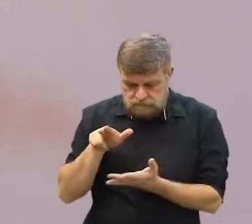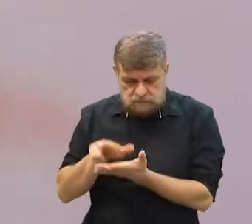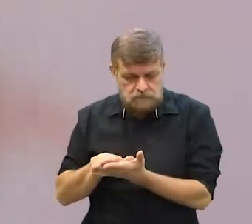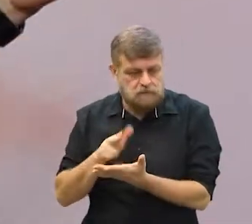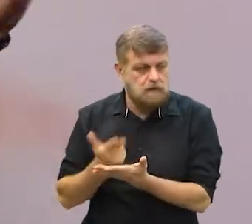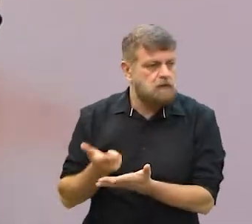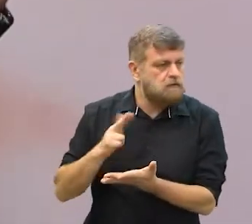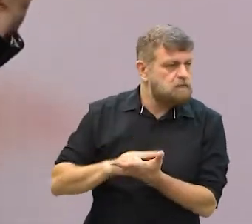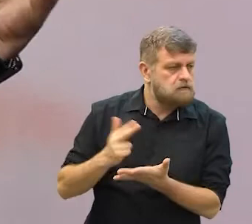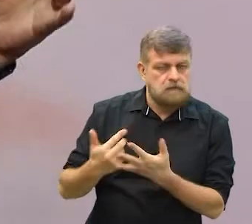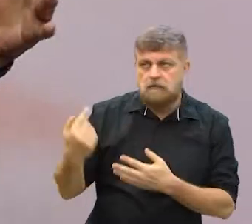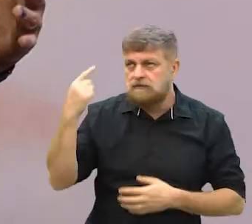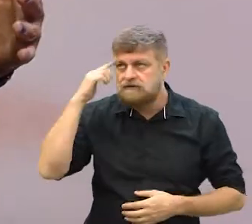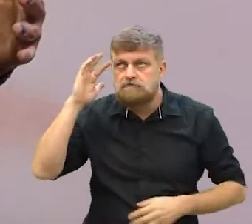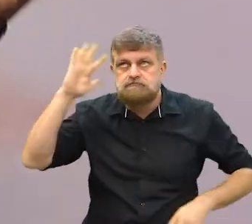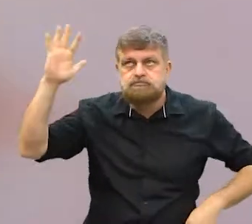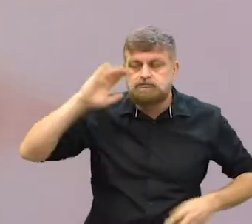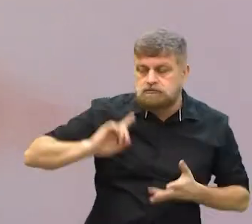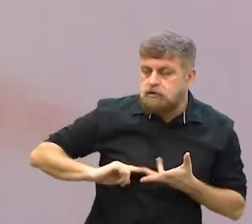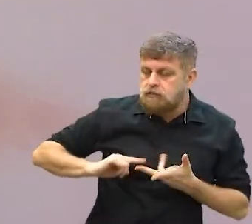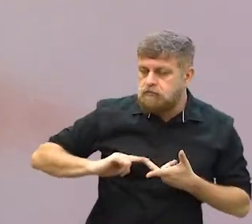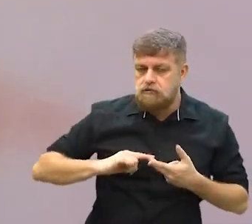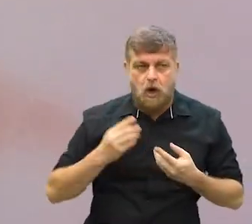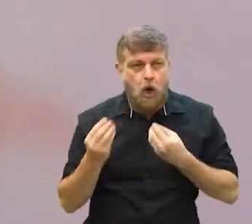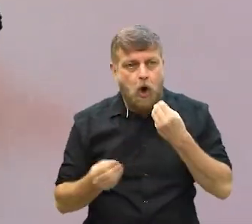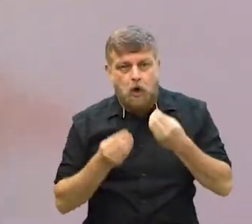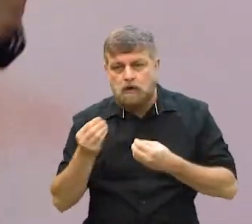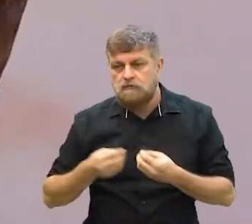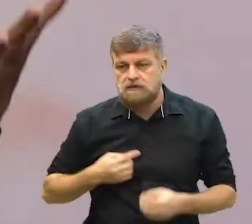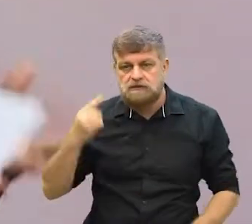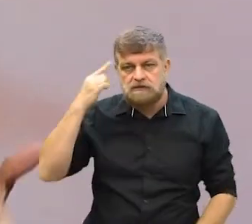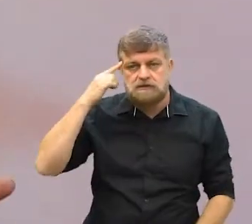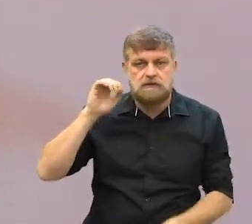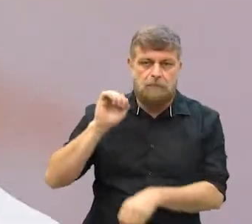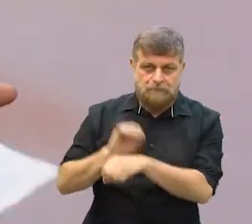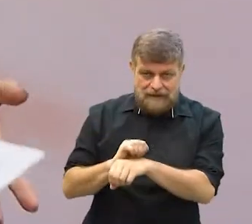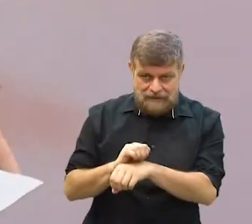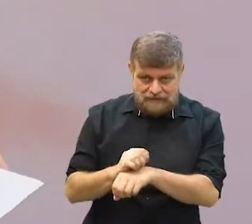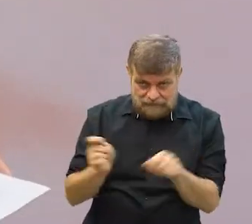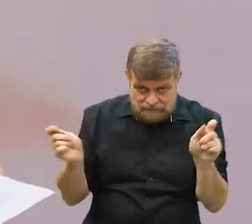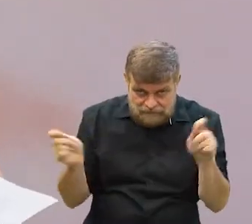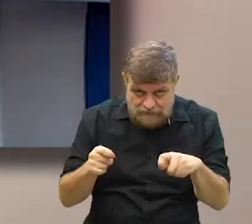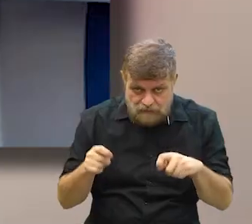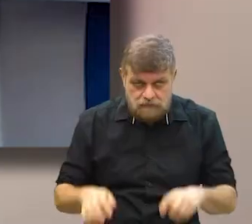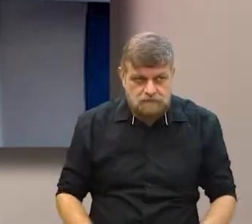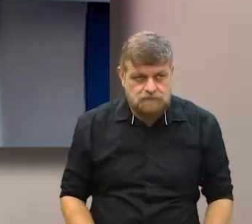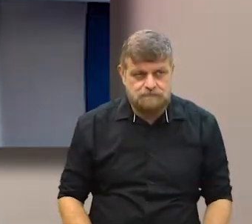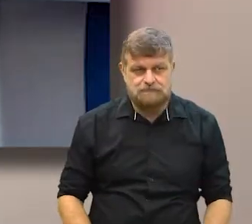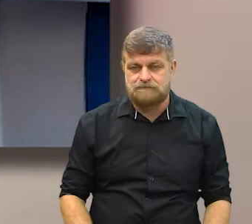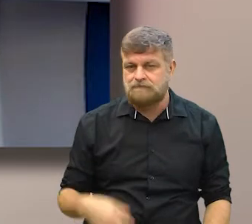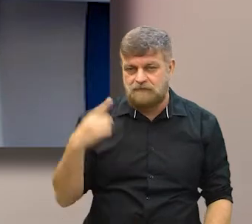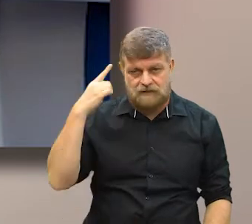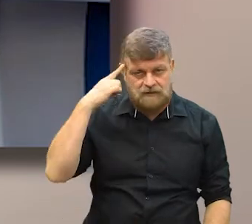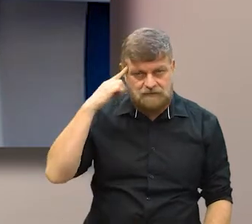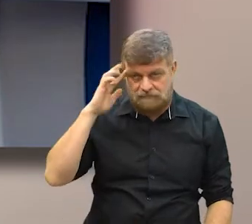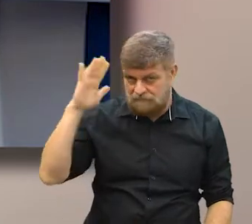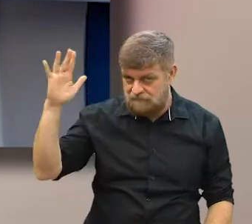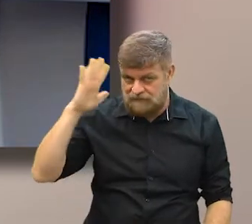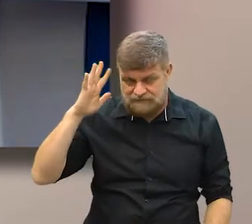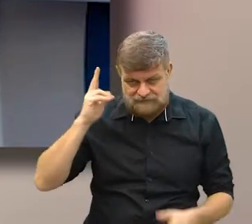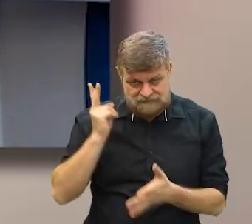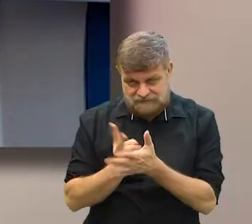dormir e não consegue parar de pensar. Como é que a gente para de pensar? É possível? Não, parar de